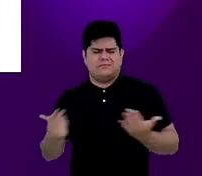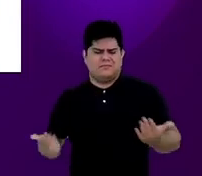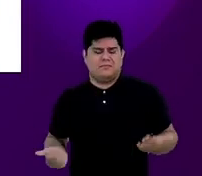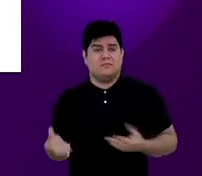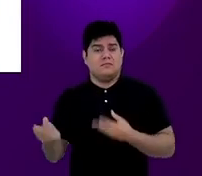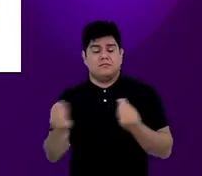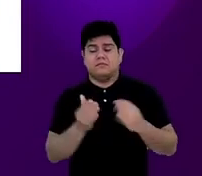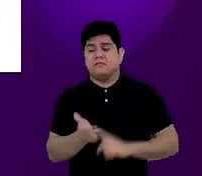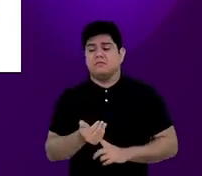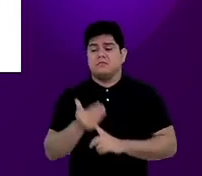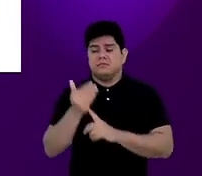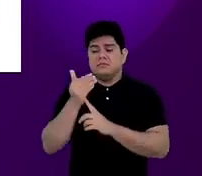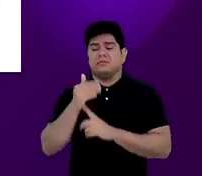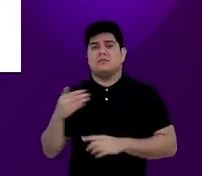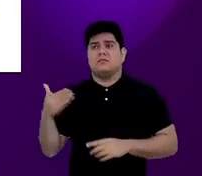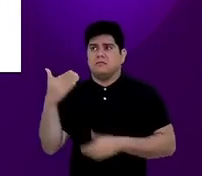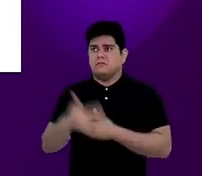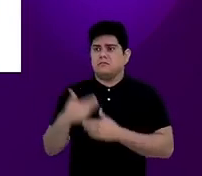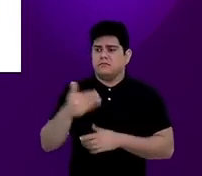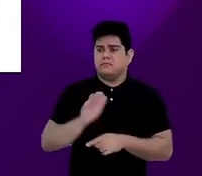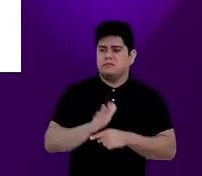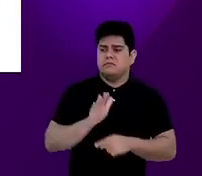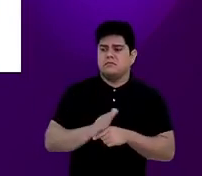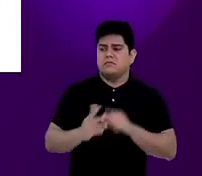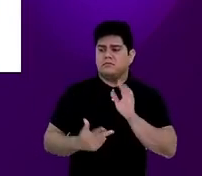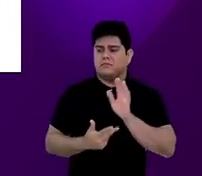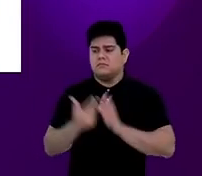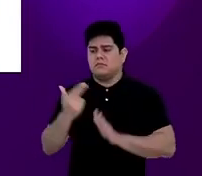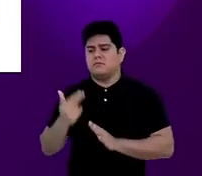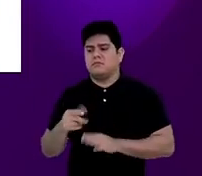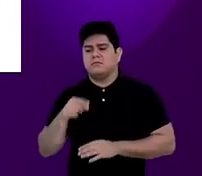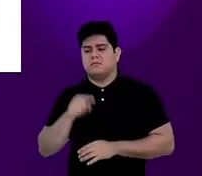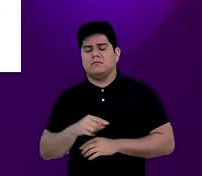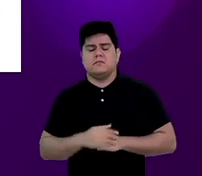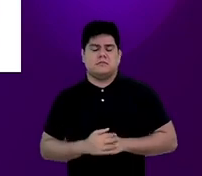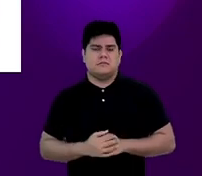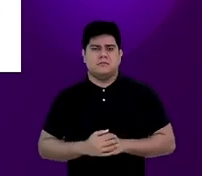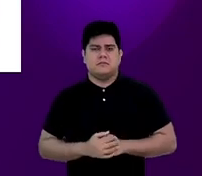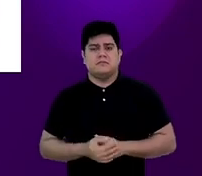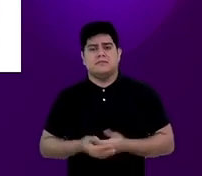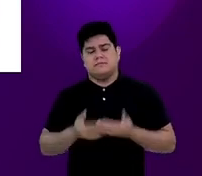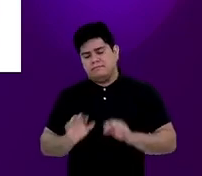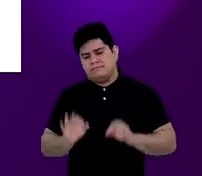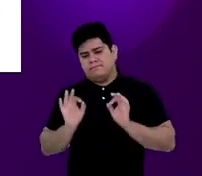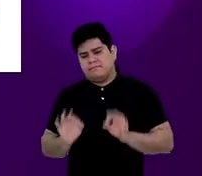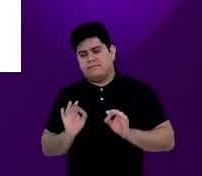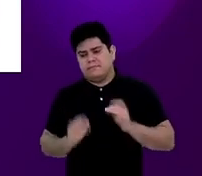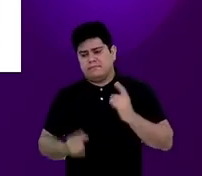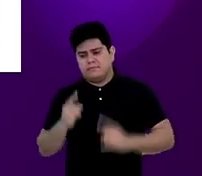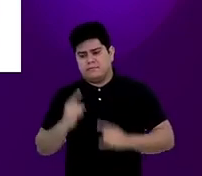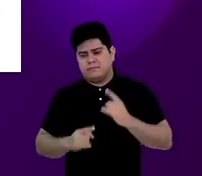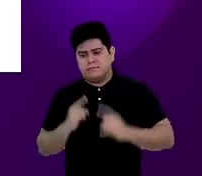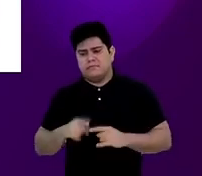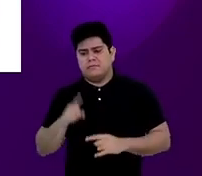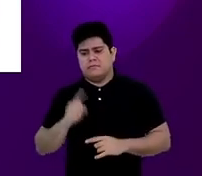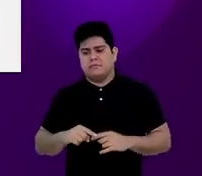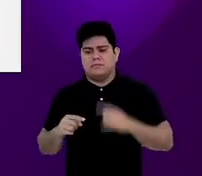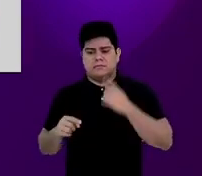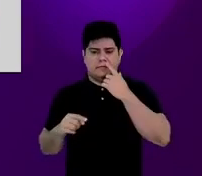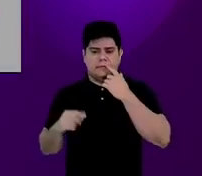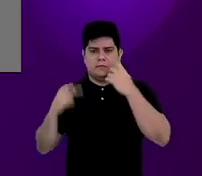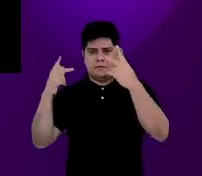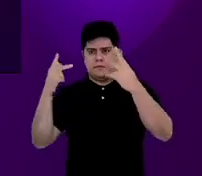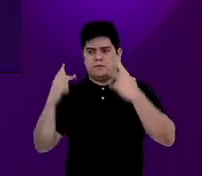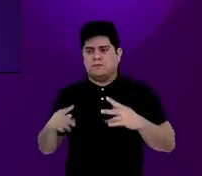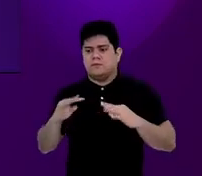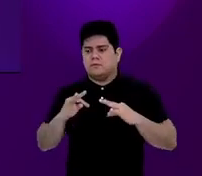muita tecnologia vindo para ajudar o cirurgião nisso aí. E, sem dúvida, o robô é uma grande plataforma agregadora de todas